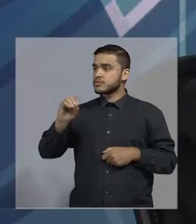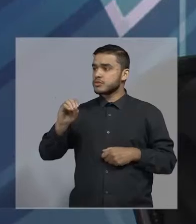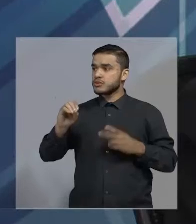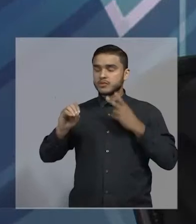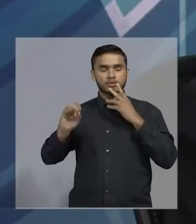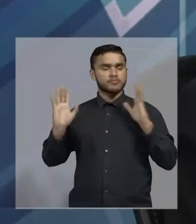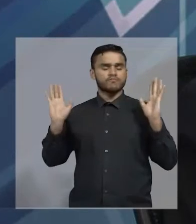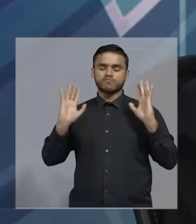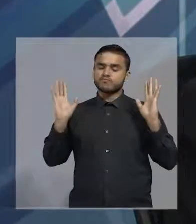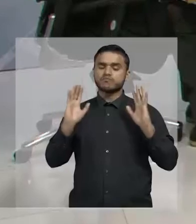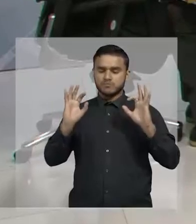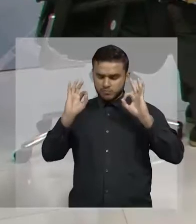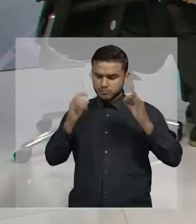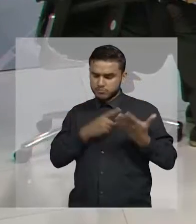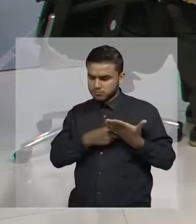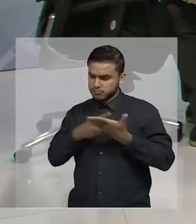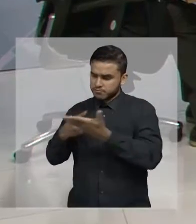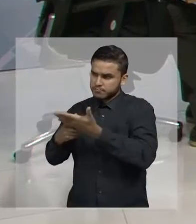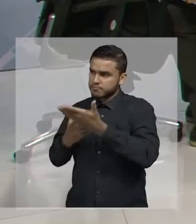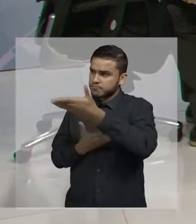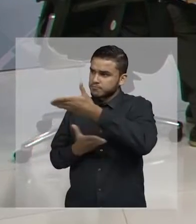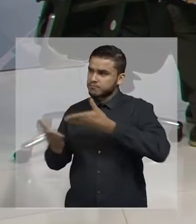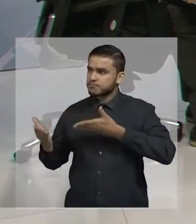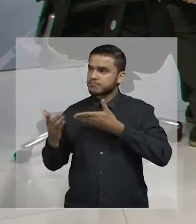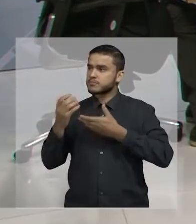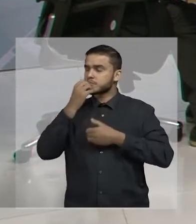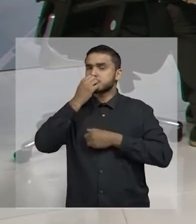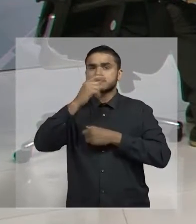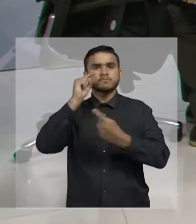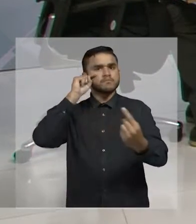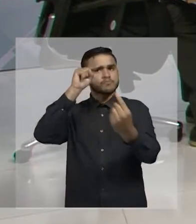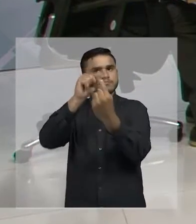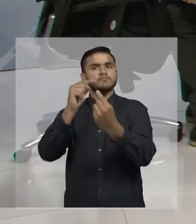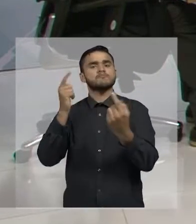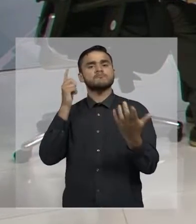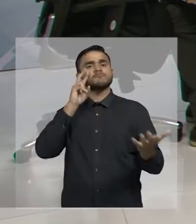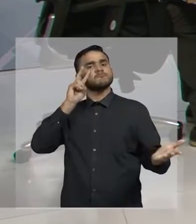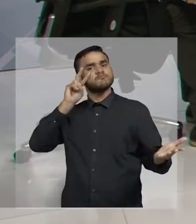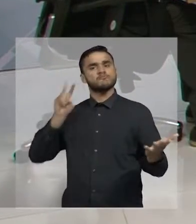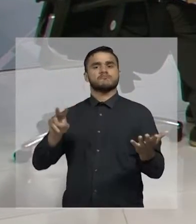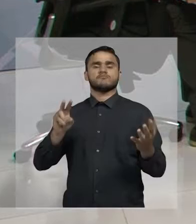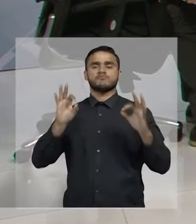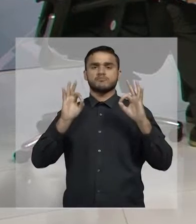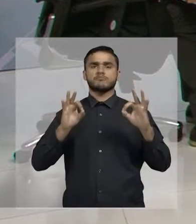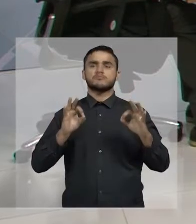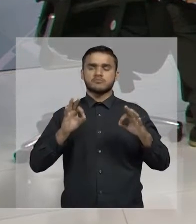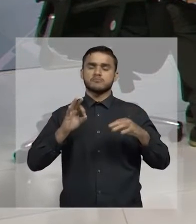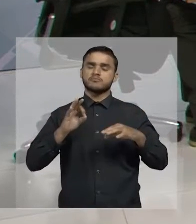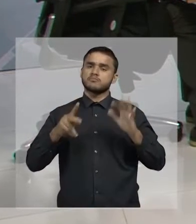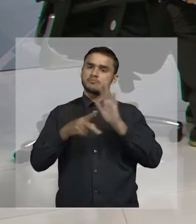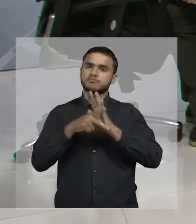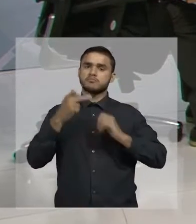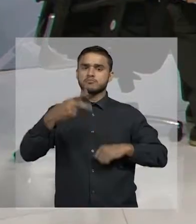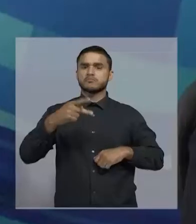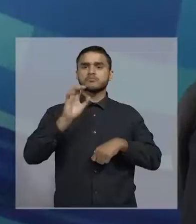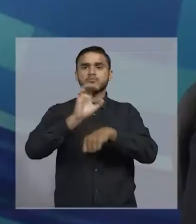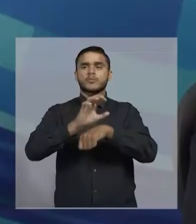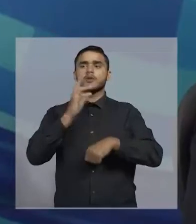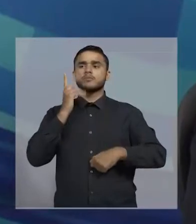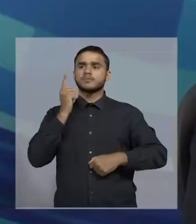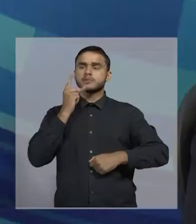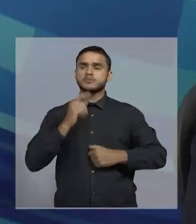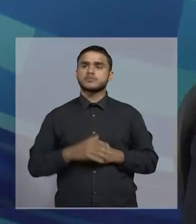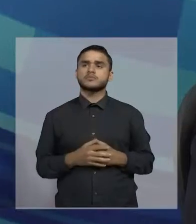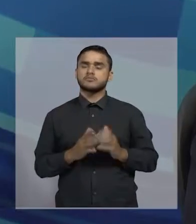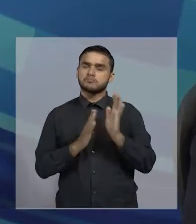eles dois têm feito um trabalho que a gente tem que reconhecer meritório para o Estado. Então, todas as honras para o governador,